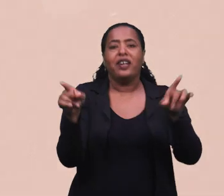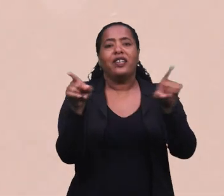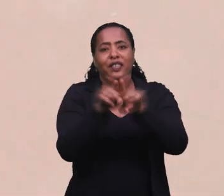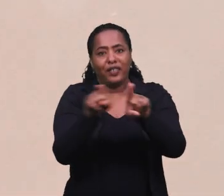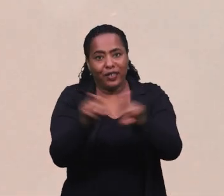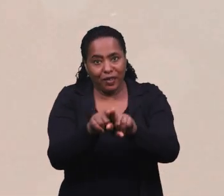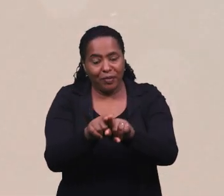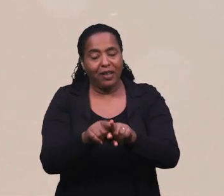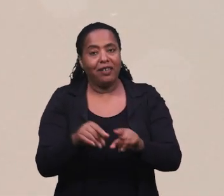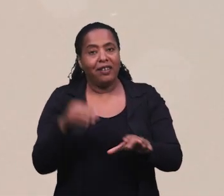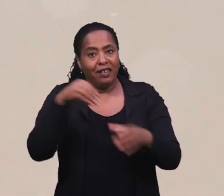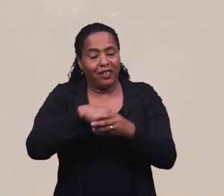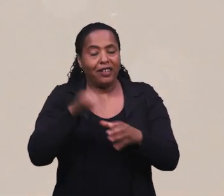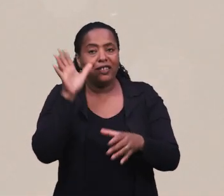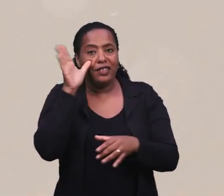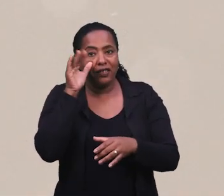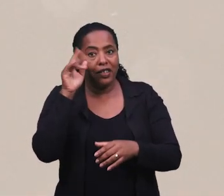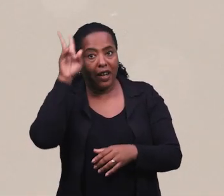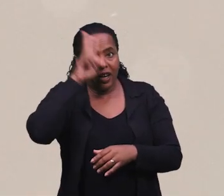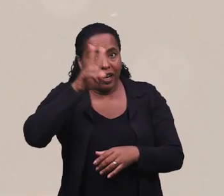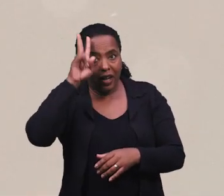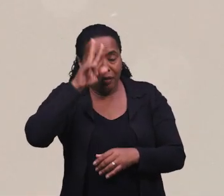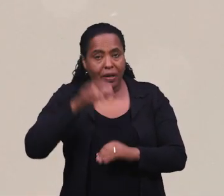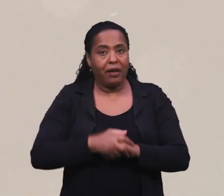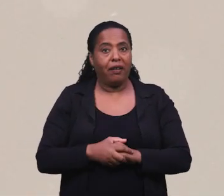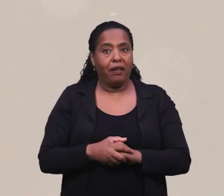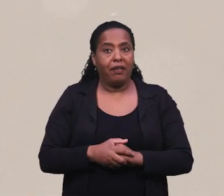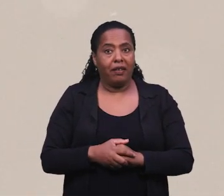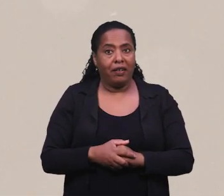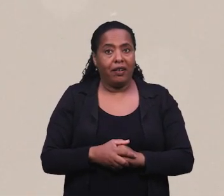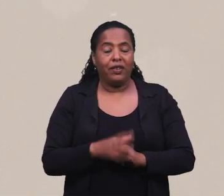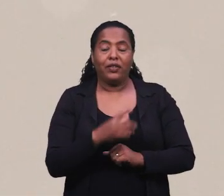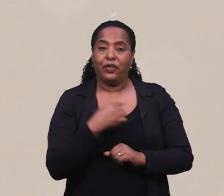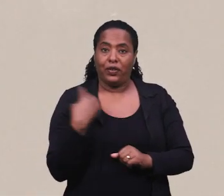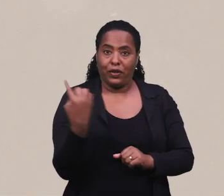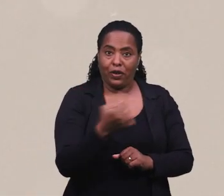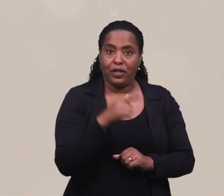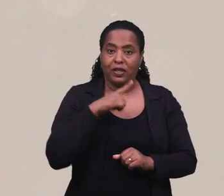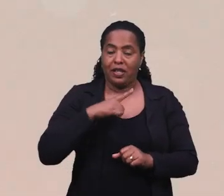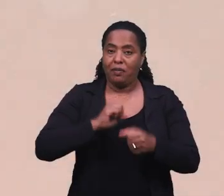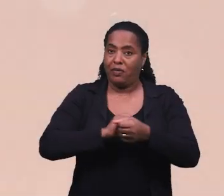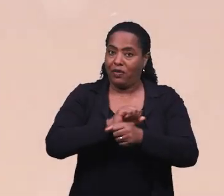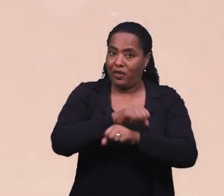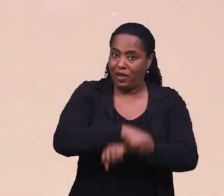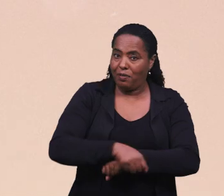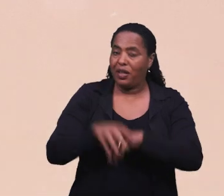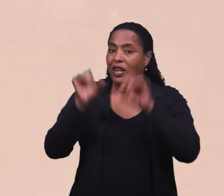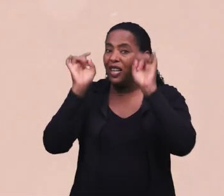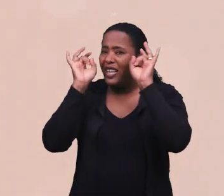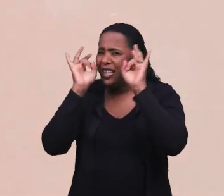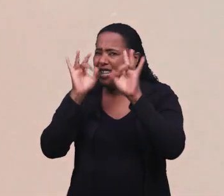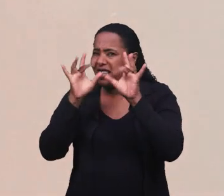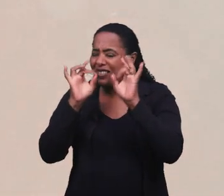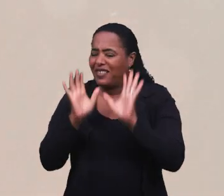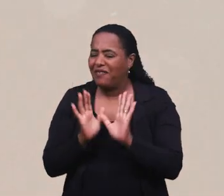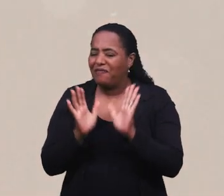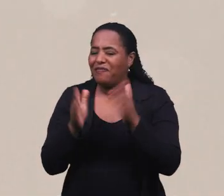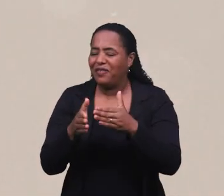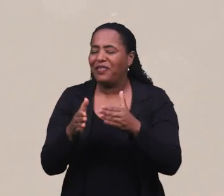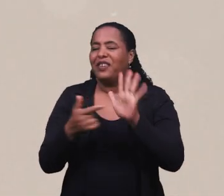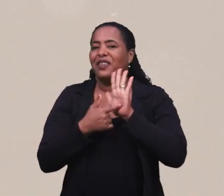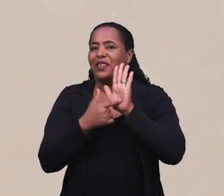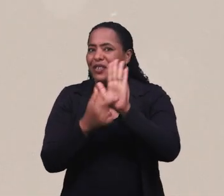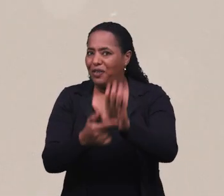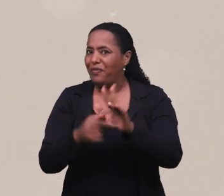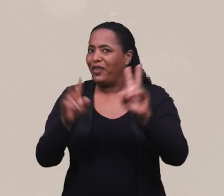aqui, todos os nossos idosos aqui da nossa igreja. Eu desejo tudo de bom para eles e que Deus abençoe a vida de cada um deles aqui